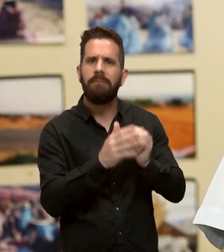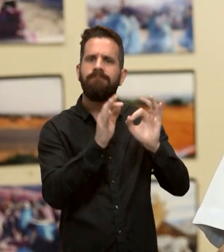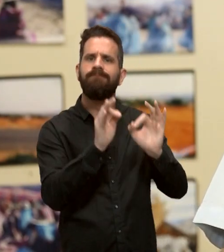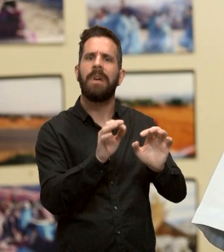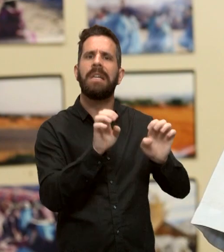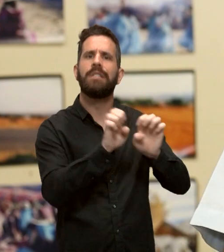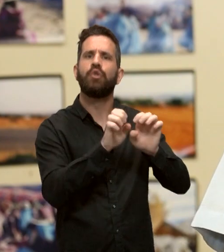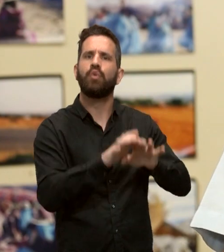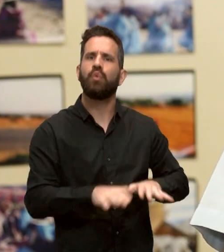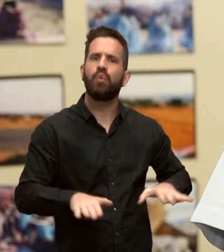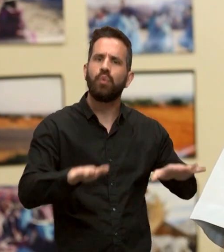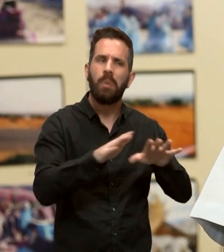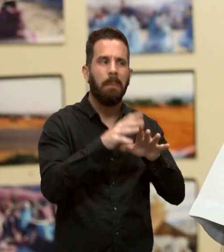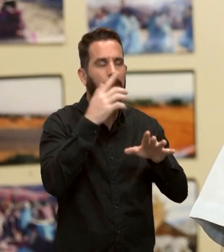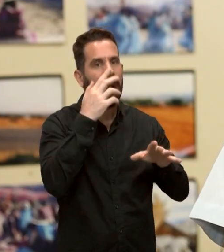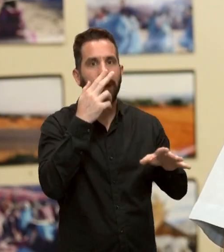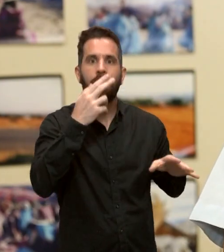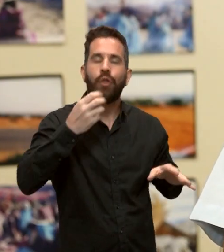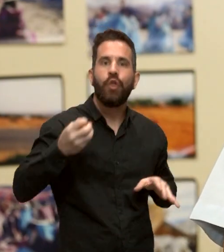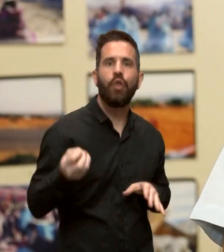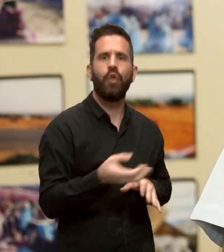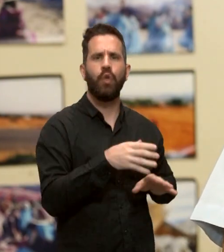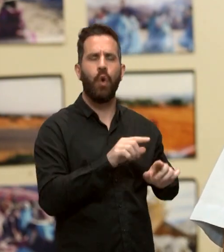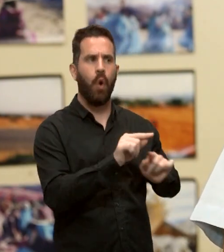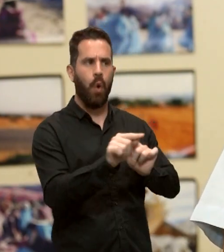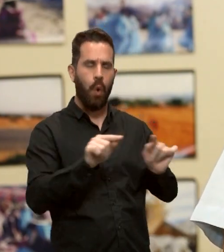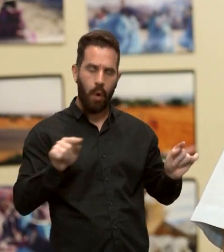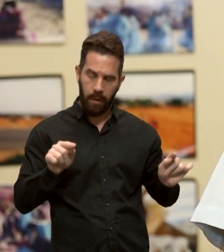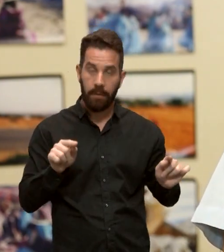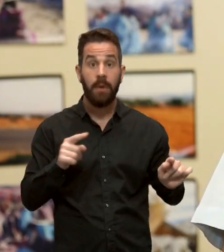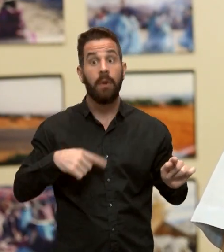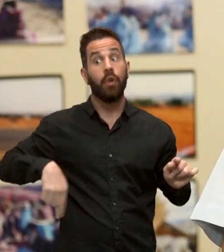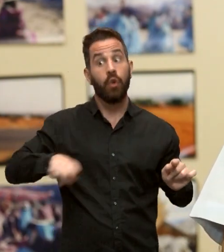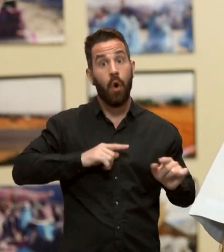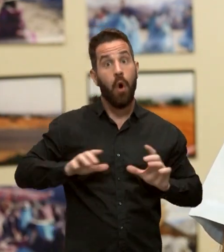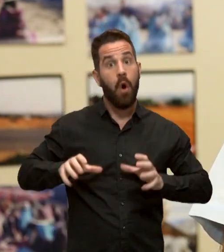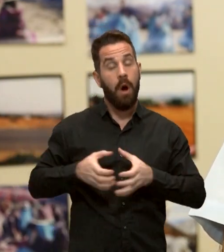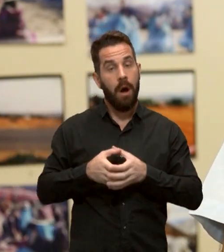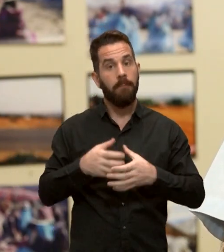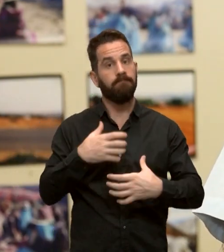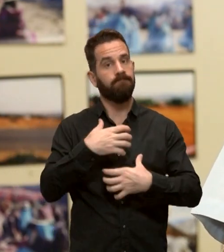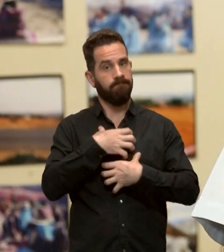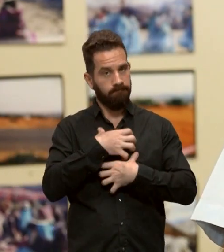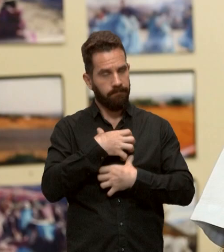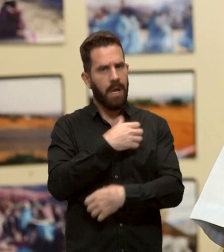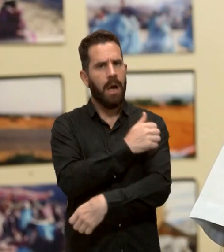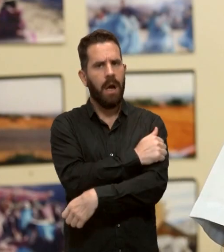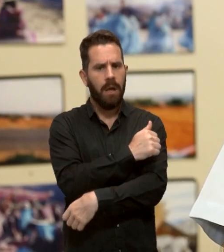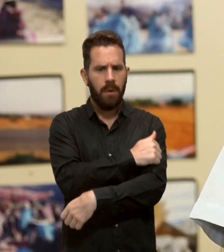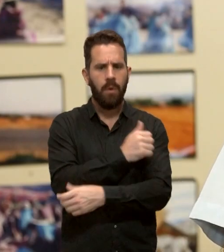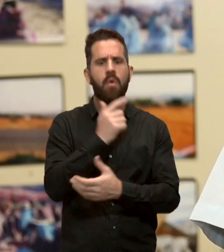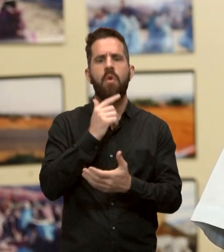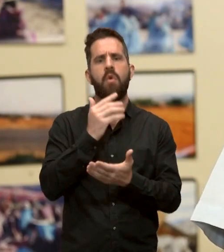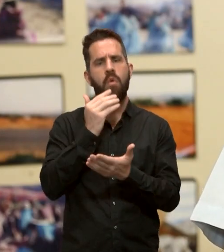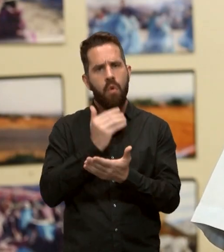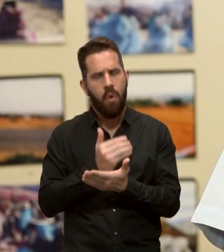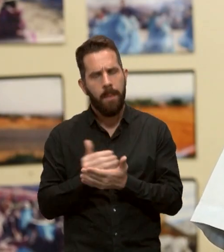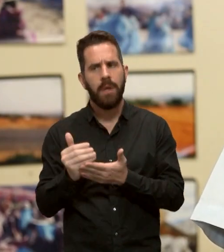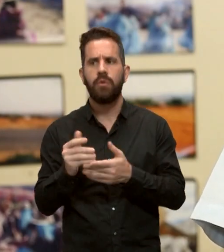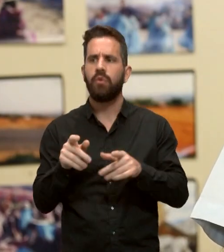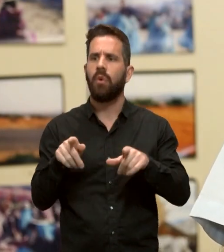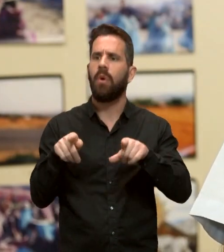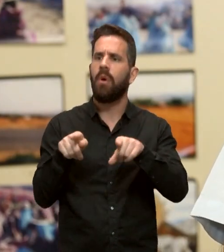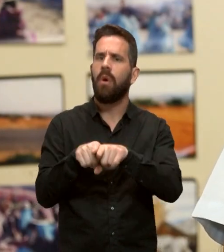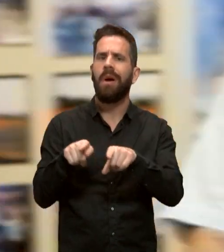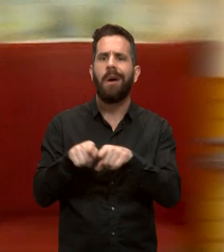era alguma coisa nova. Então, nós começamos um processo